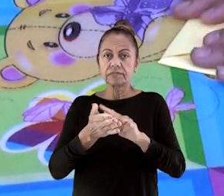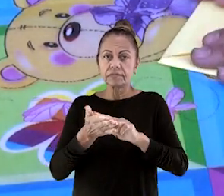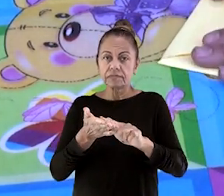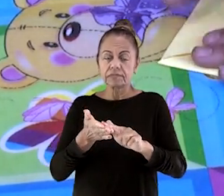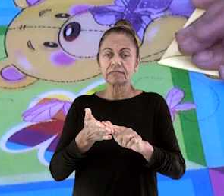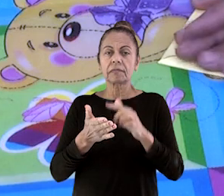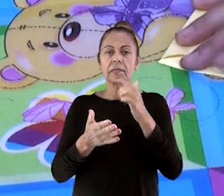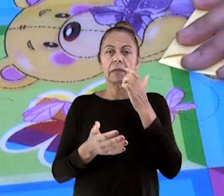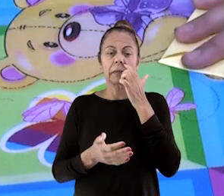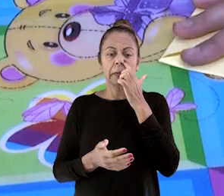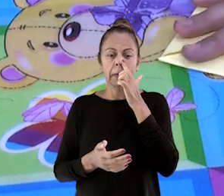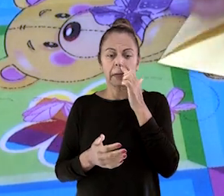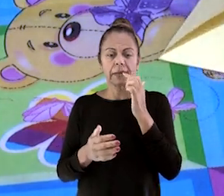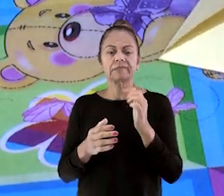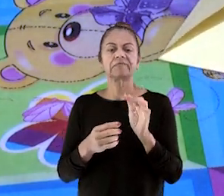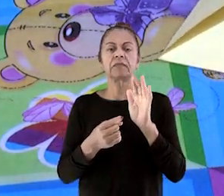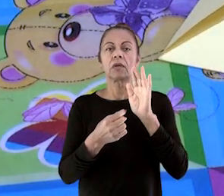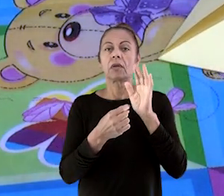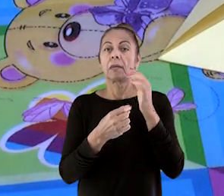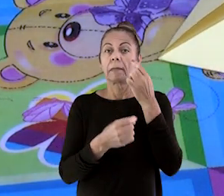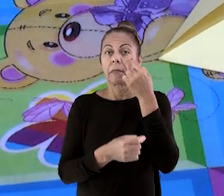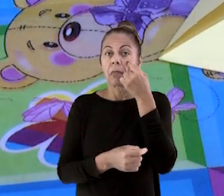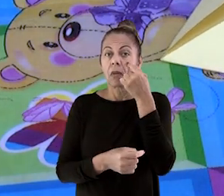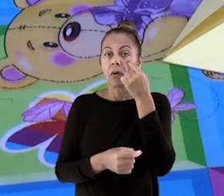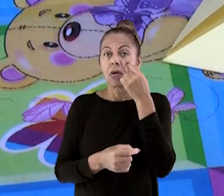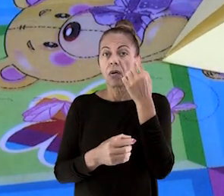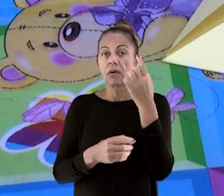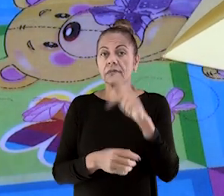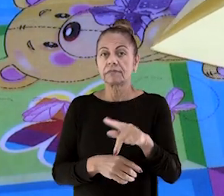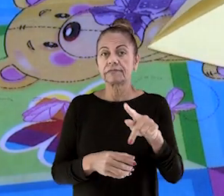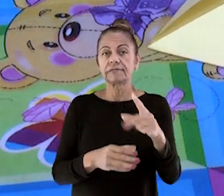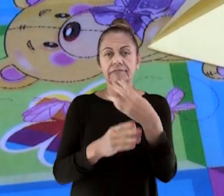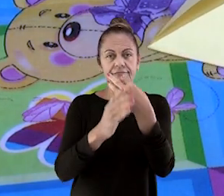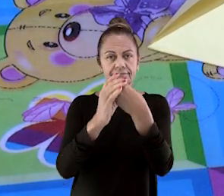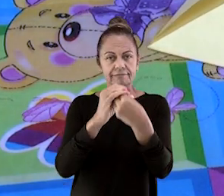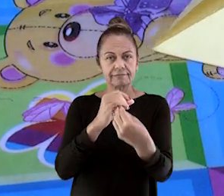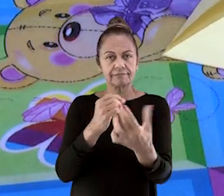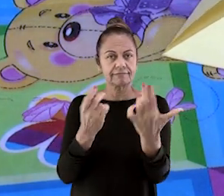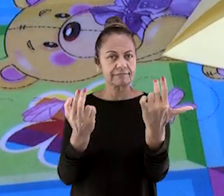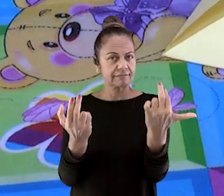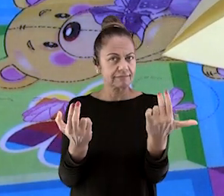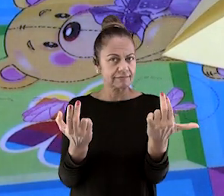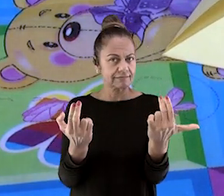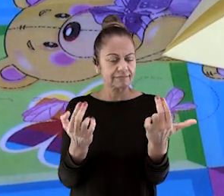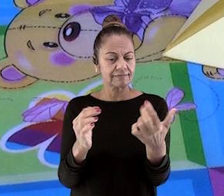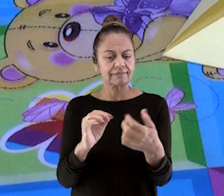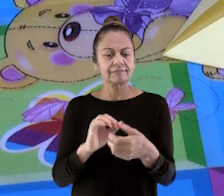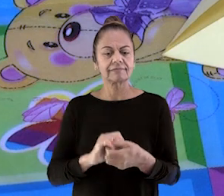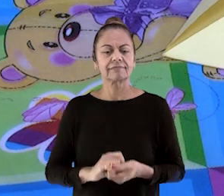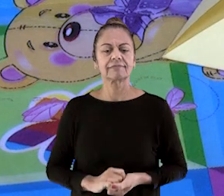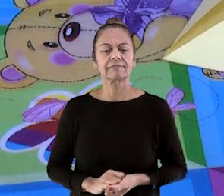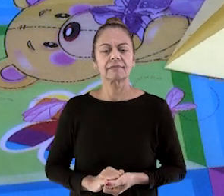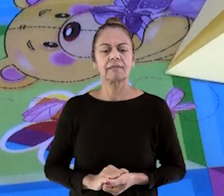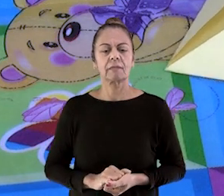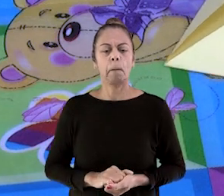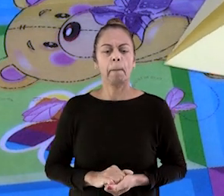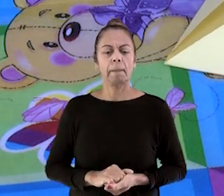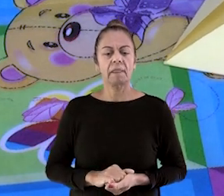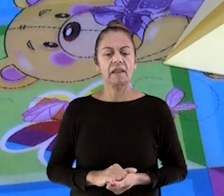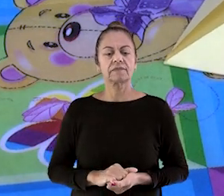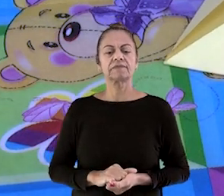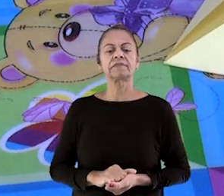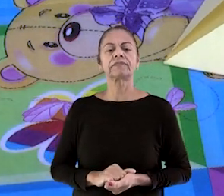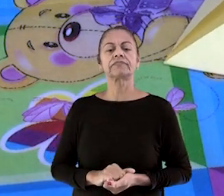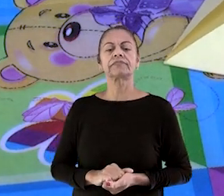pontas depois eu também vou pegar aqui embaixo ó vou puxar um